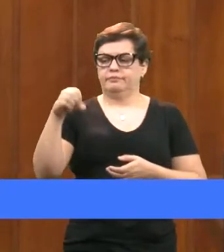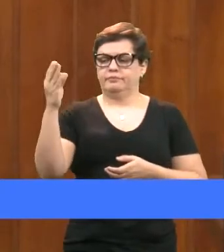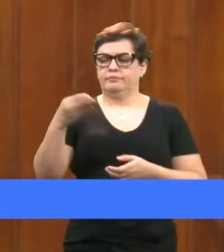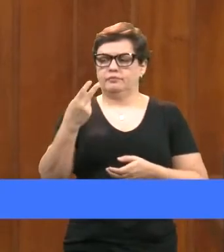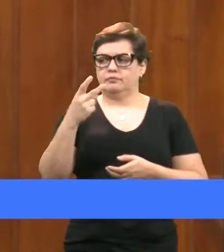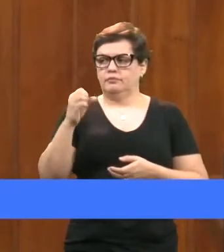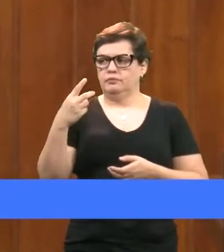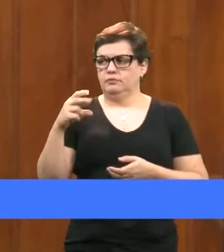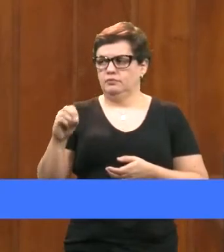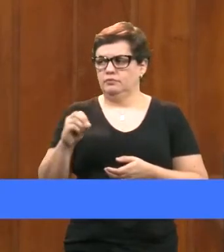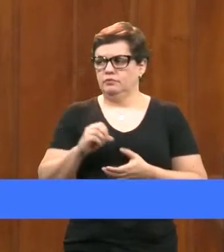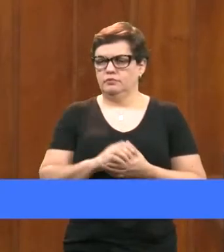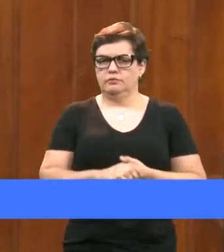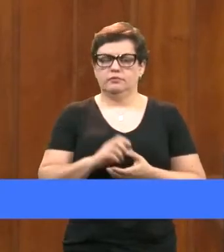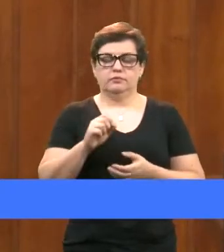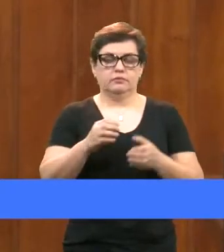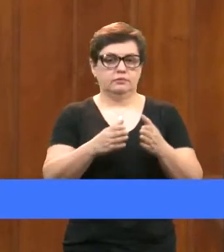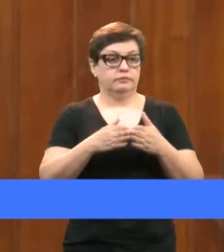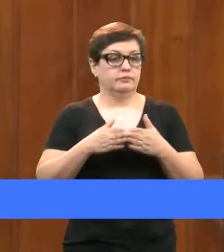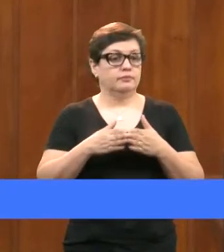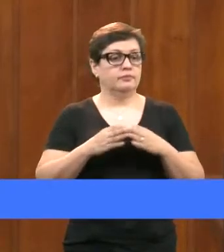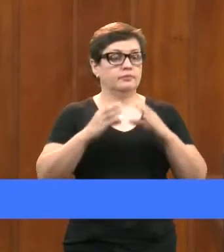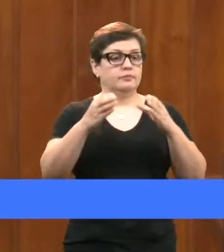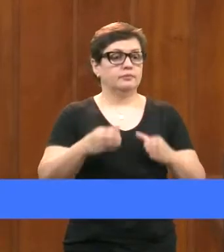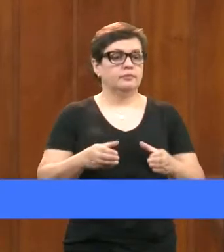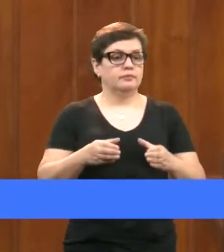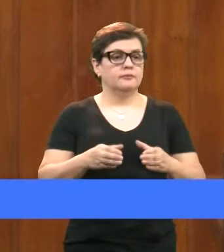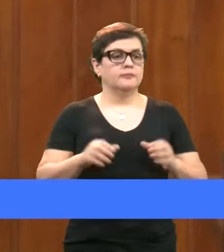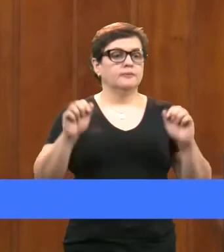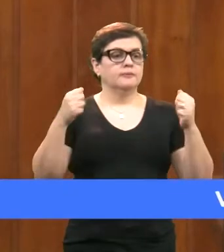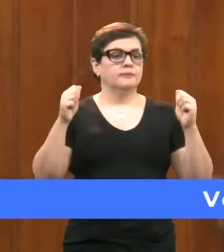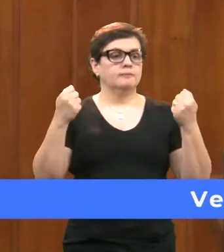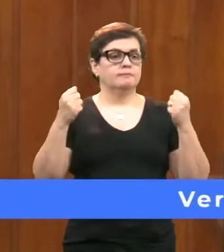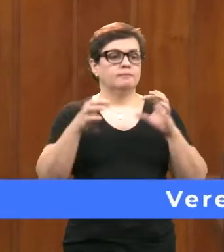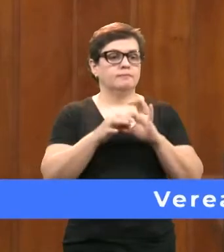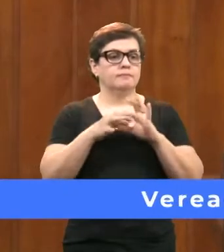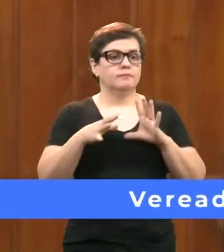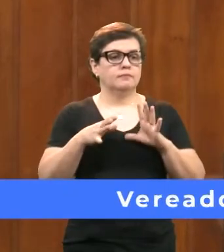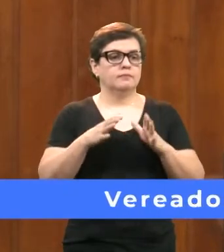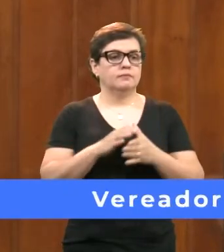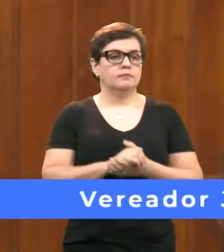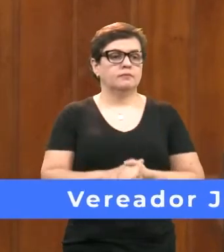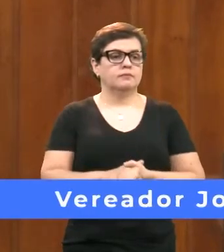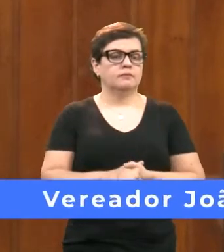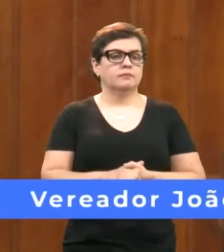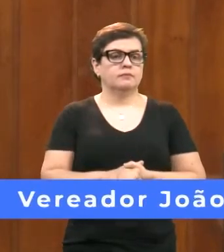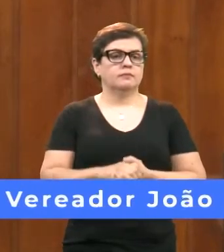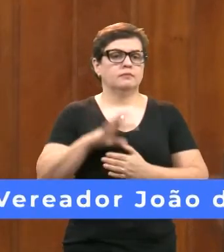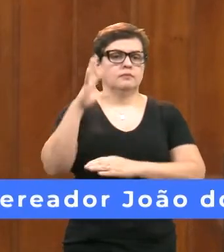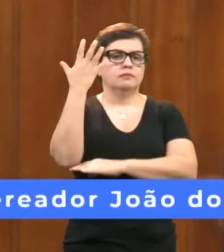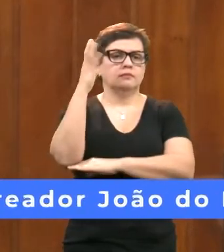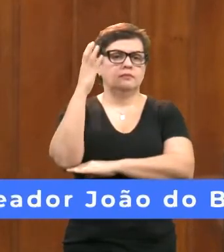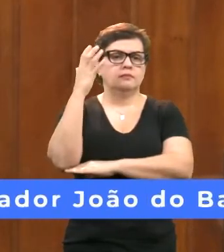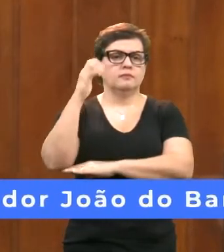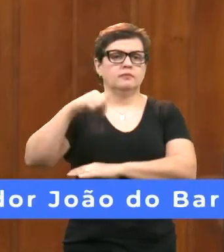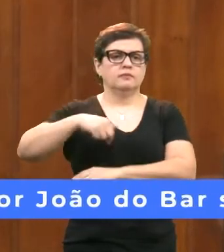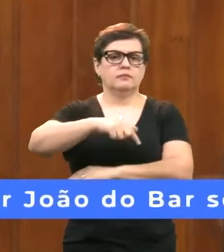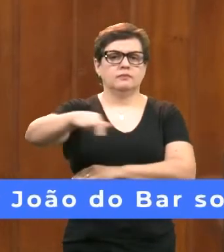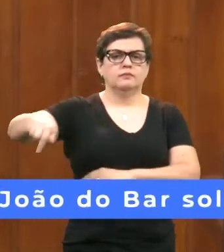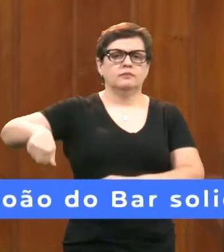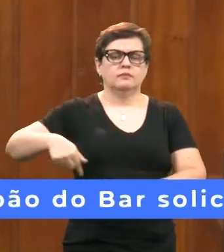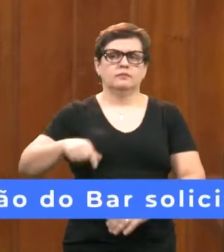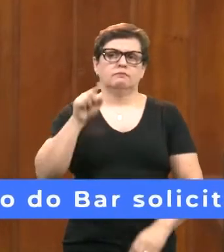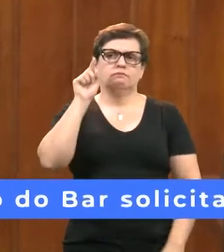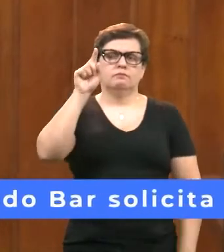229/2020, que pede a instalação de uma academia ao ar livre na Praça Rosalvo Manuel dos